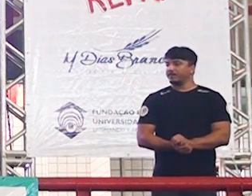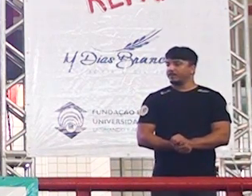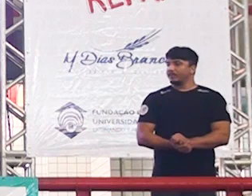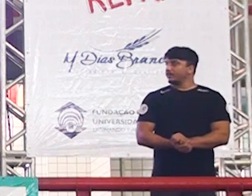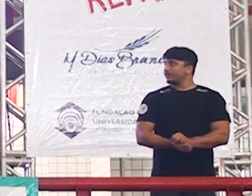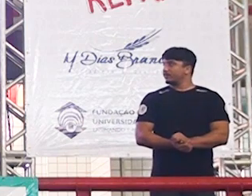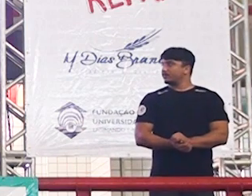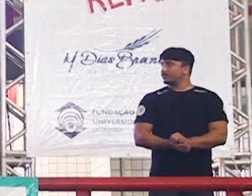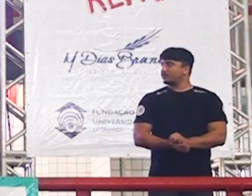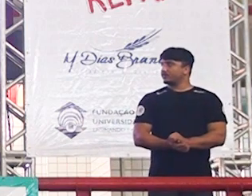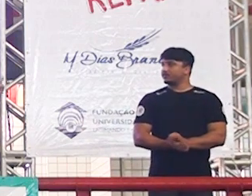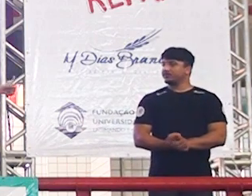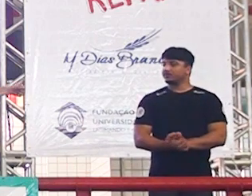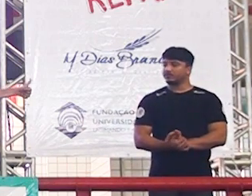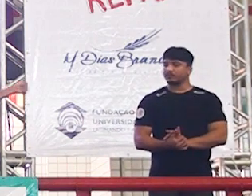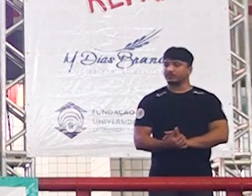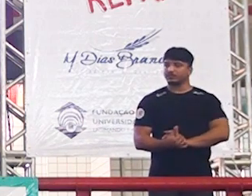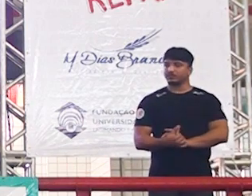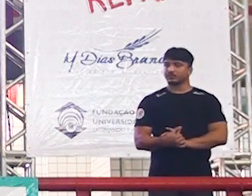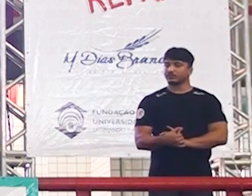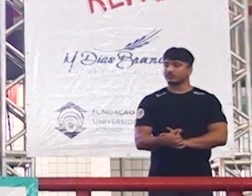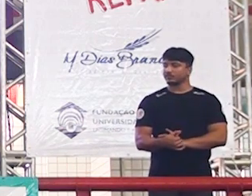Agora a gente vai... PDF, por favor.